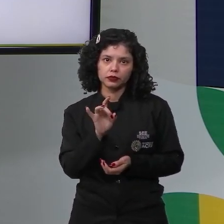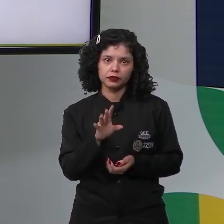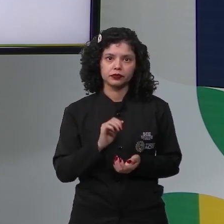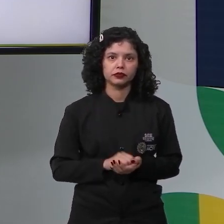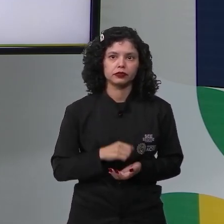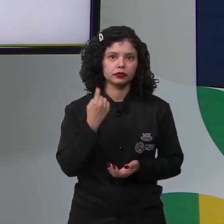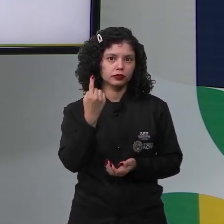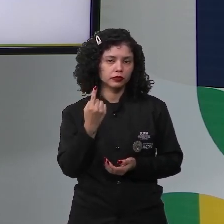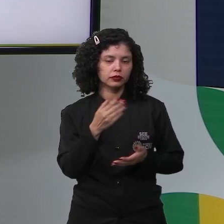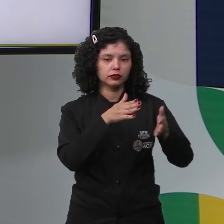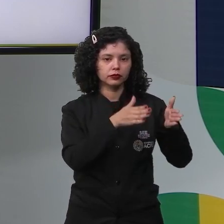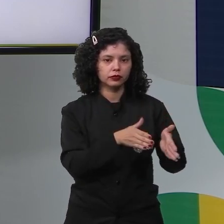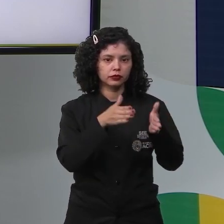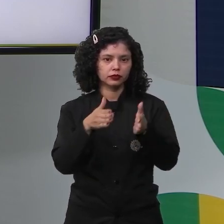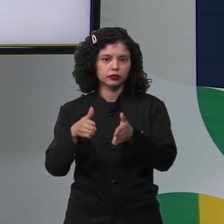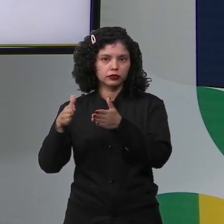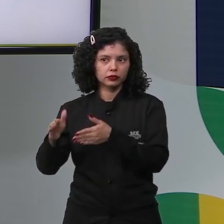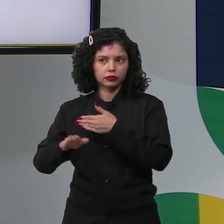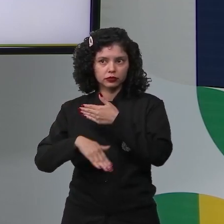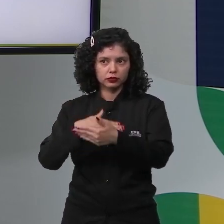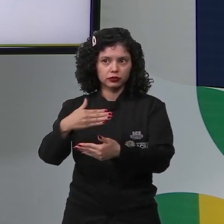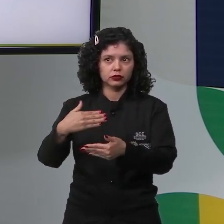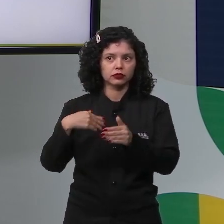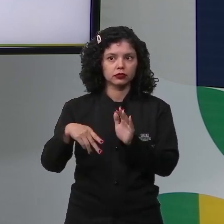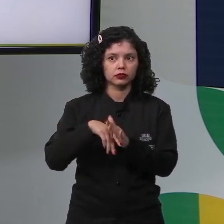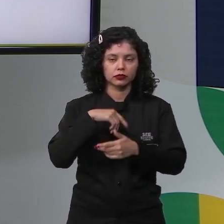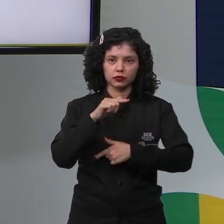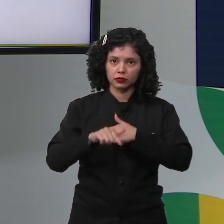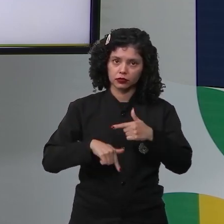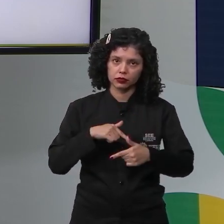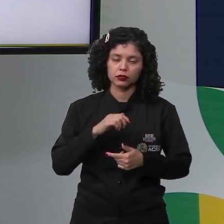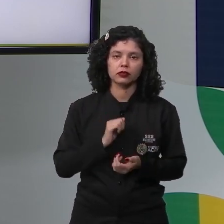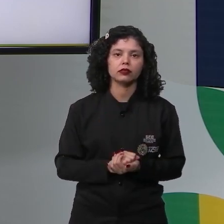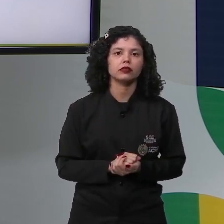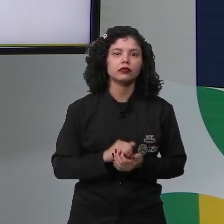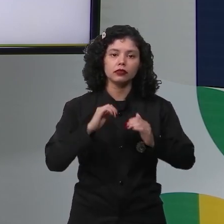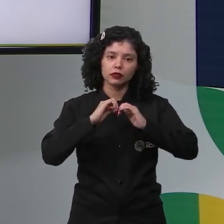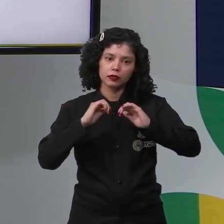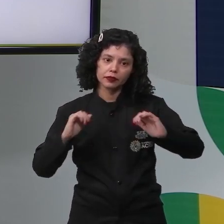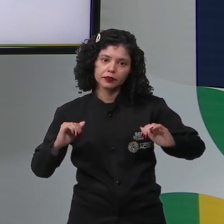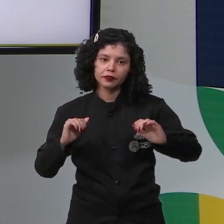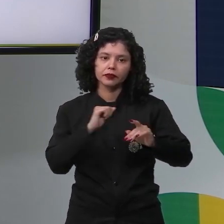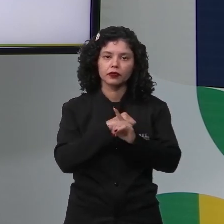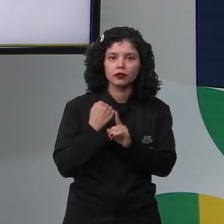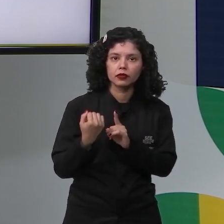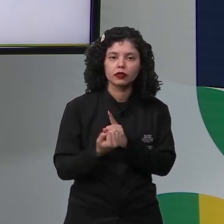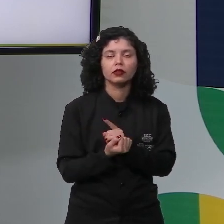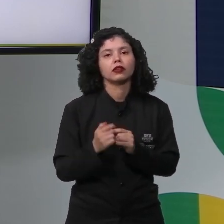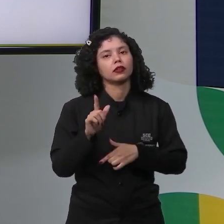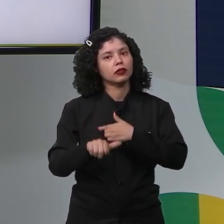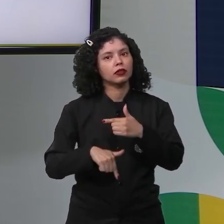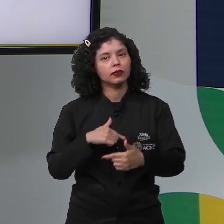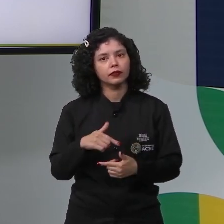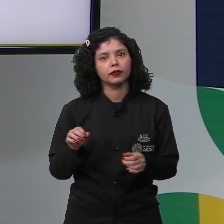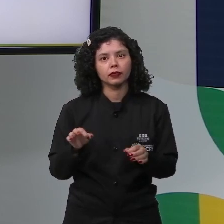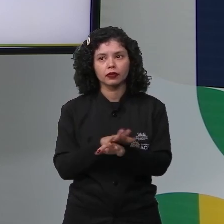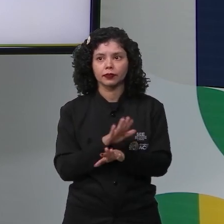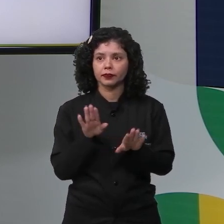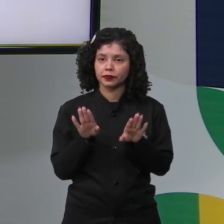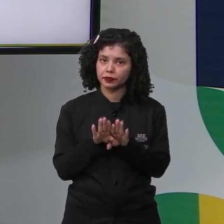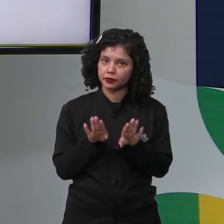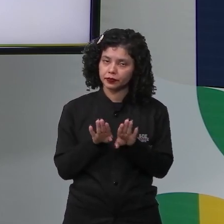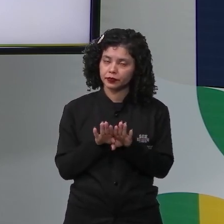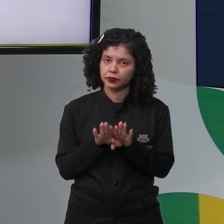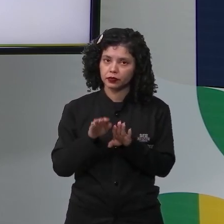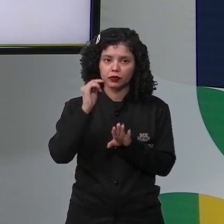uma etapa do processo de trabalho. E a divisão social do trabalho acaba também